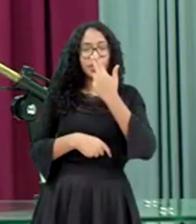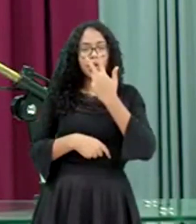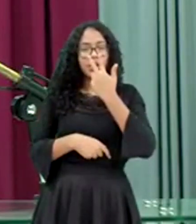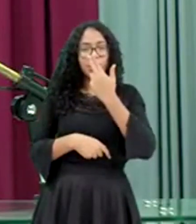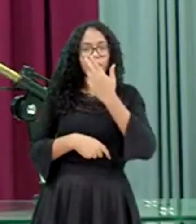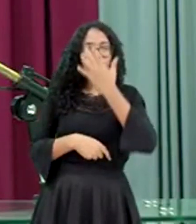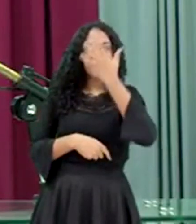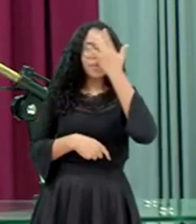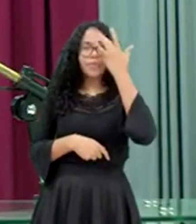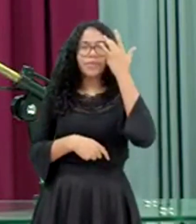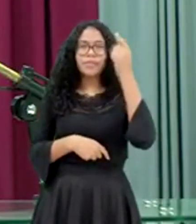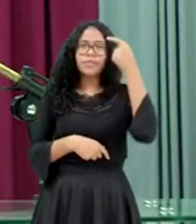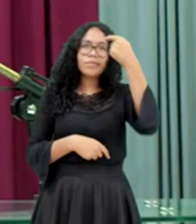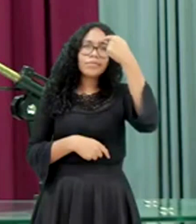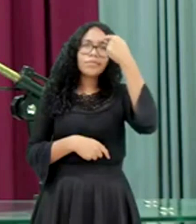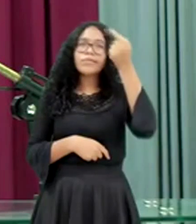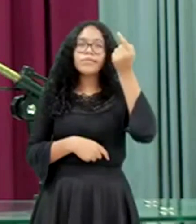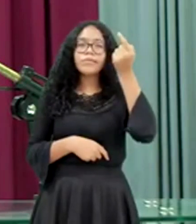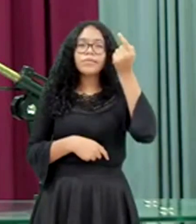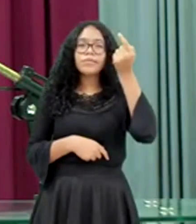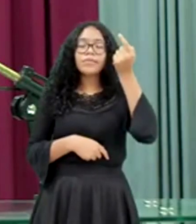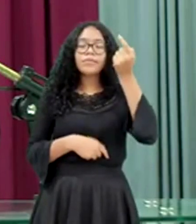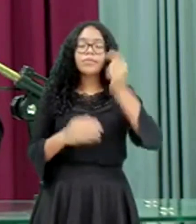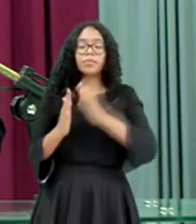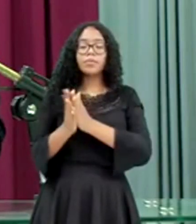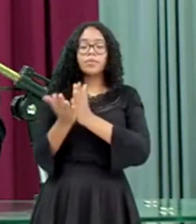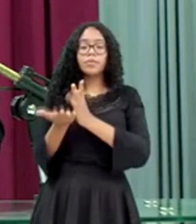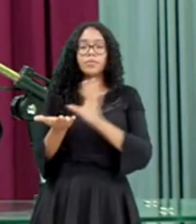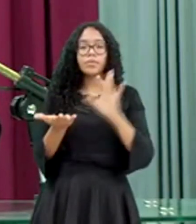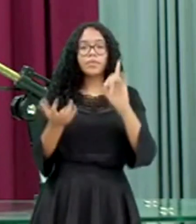Bíblia diz que Josué e Calebe